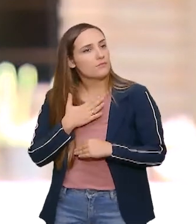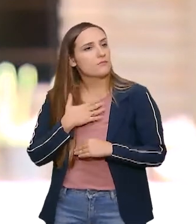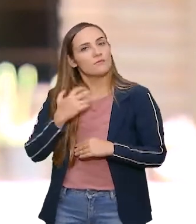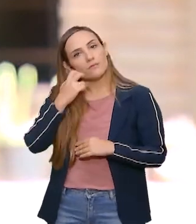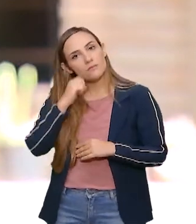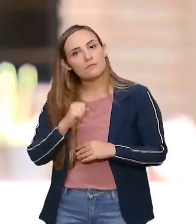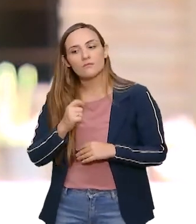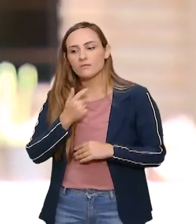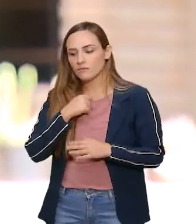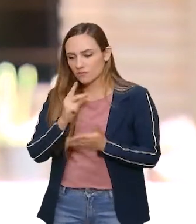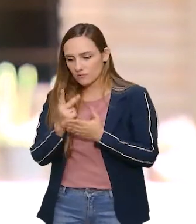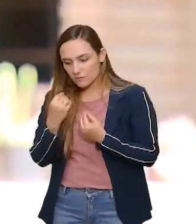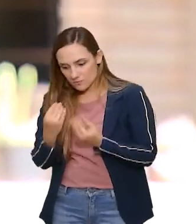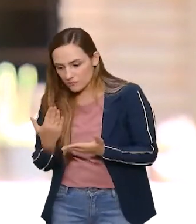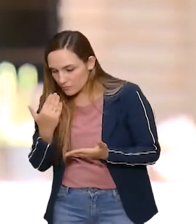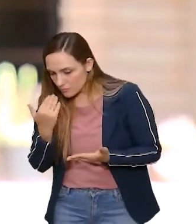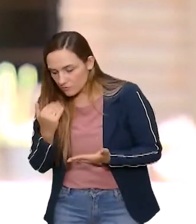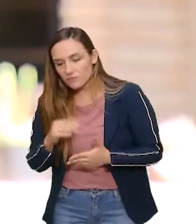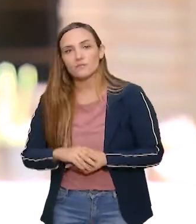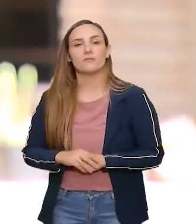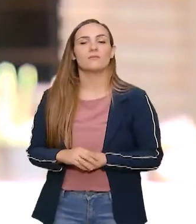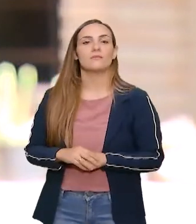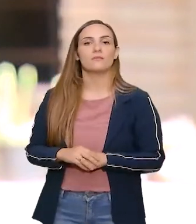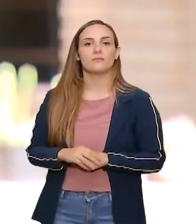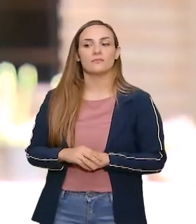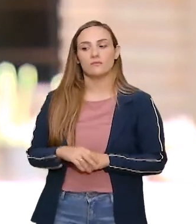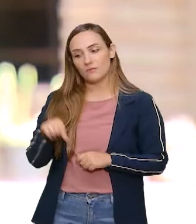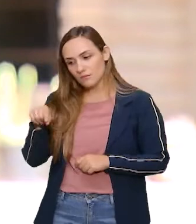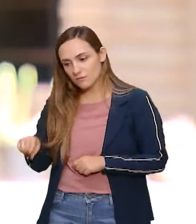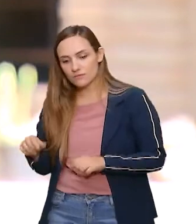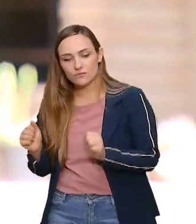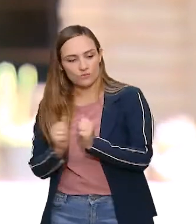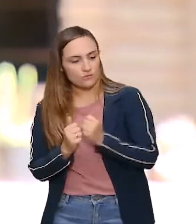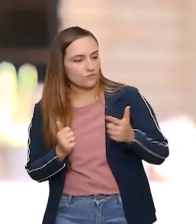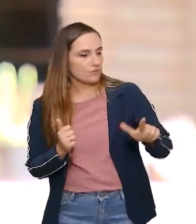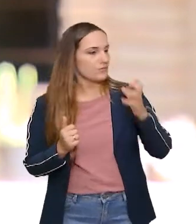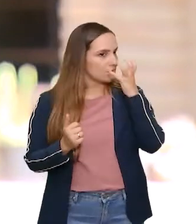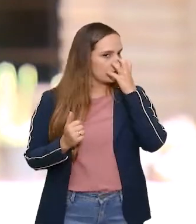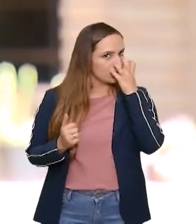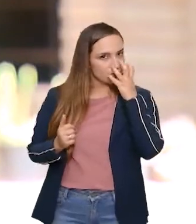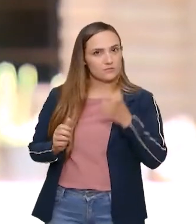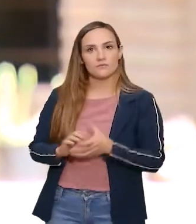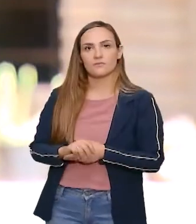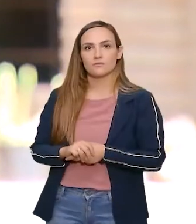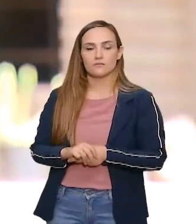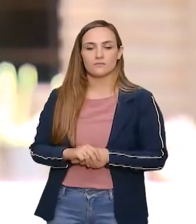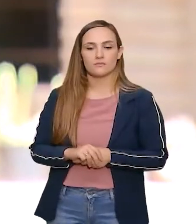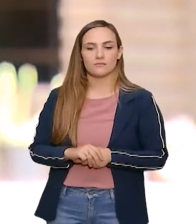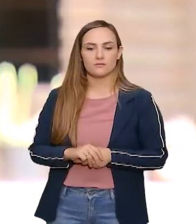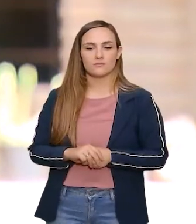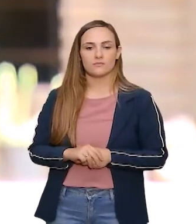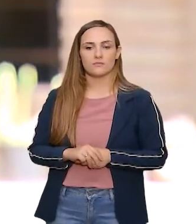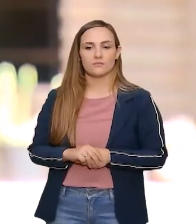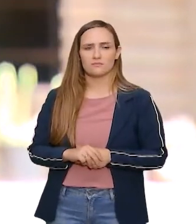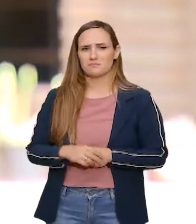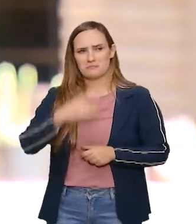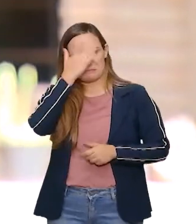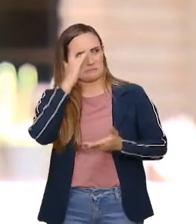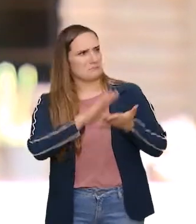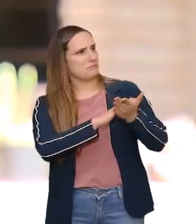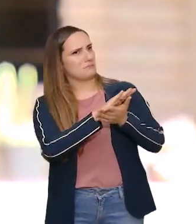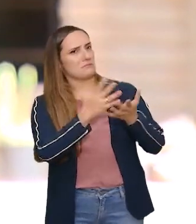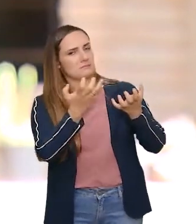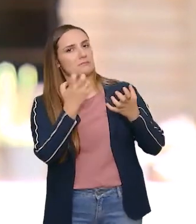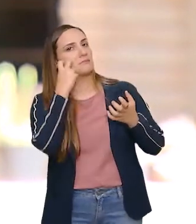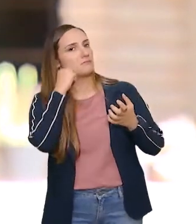sociais, para adoção. E eu alimentava ele todos os dias, assim, ele como outros cachorros, mas aí começou essa